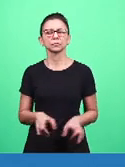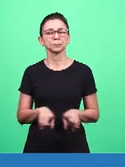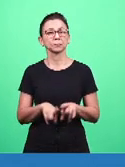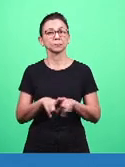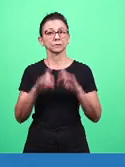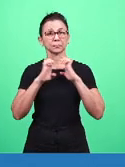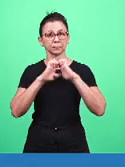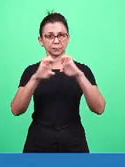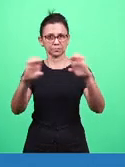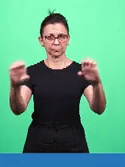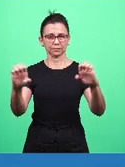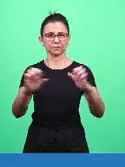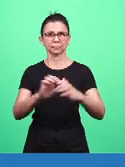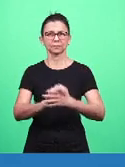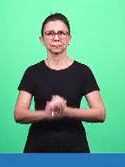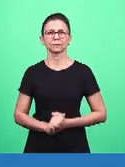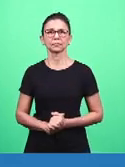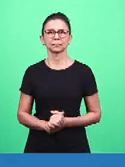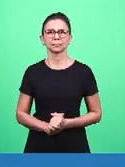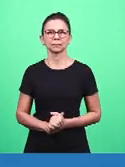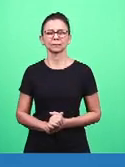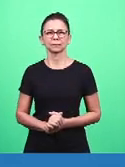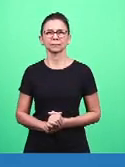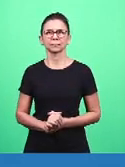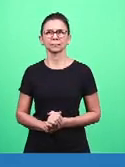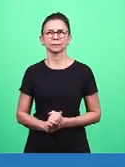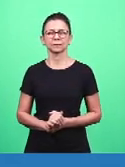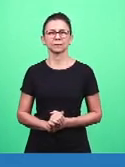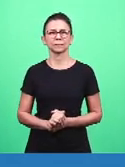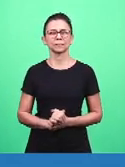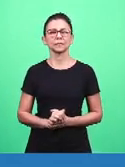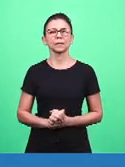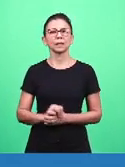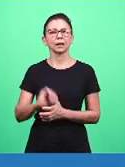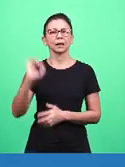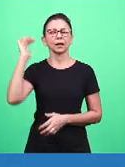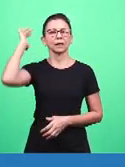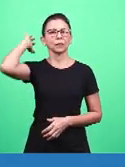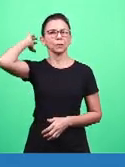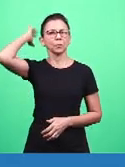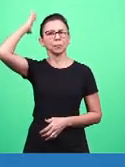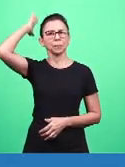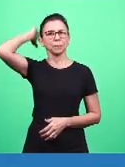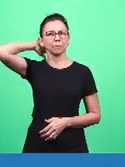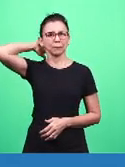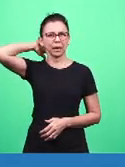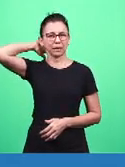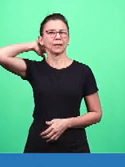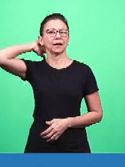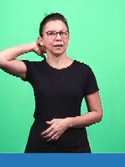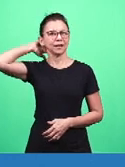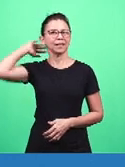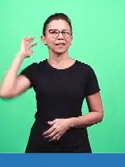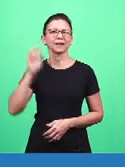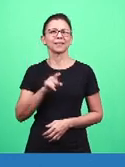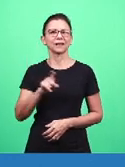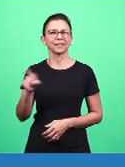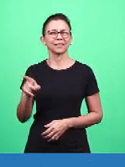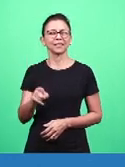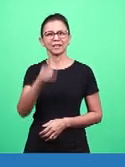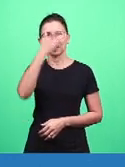mutirão especial está sendo realizado no Manaim de Domingos Martins, com a participação de 270 irmãos da região de